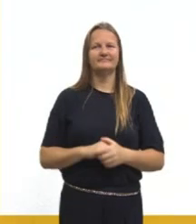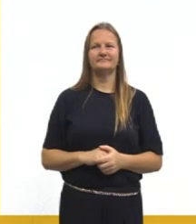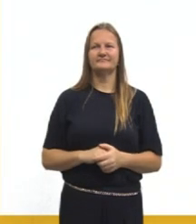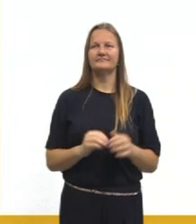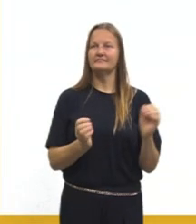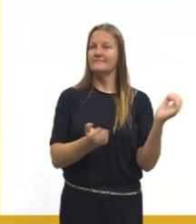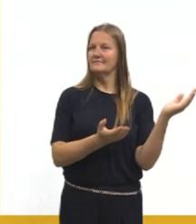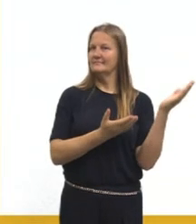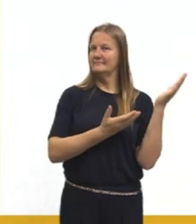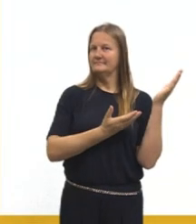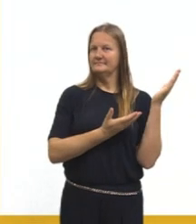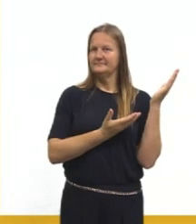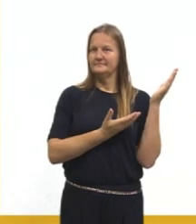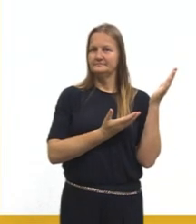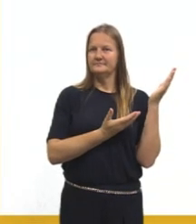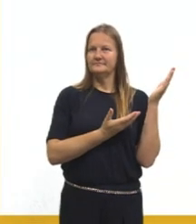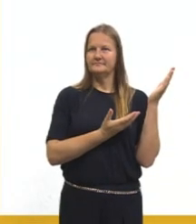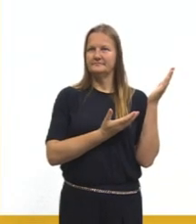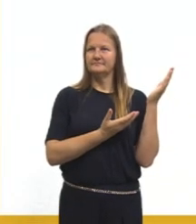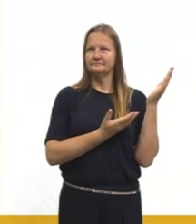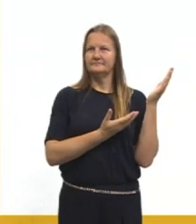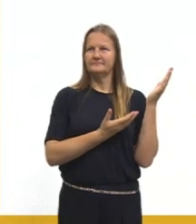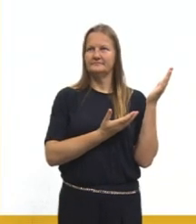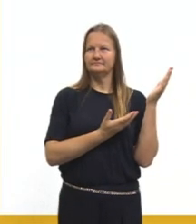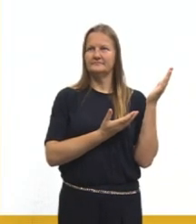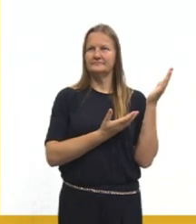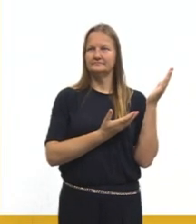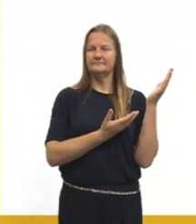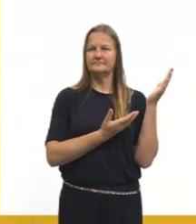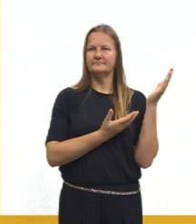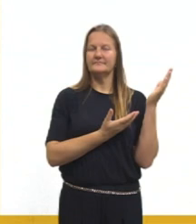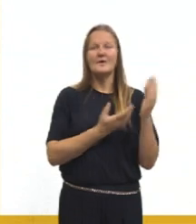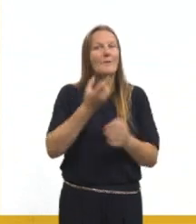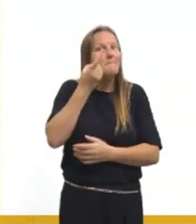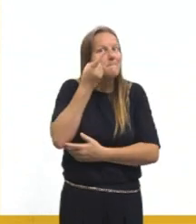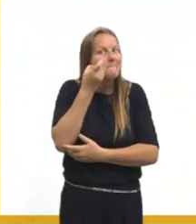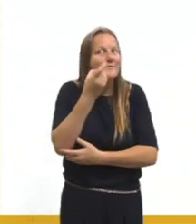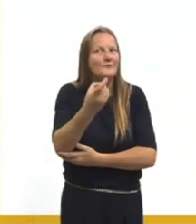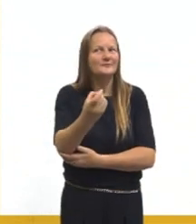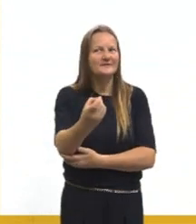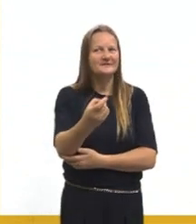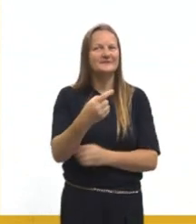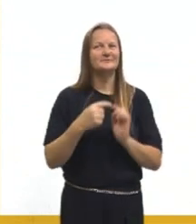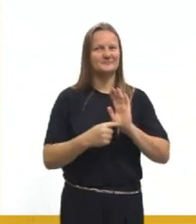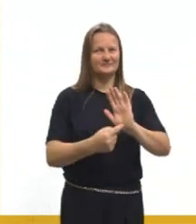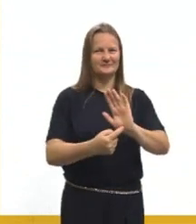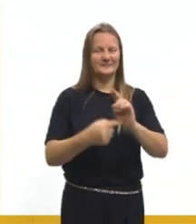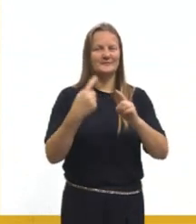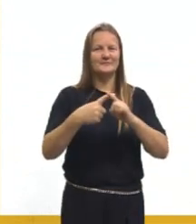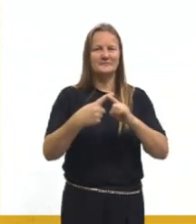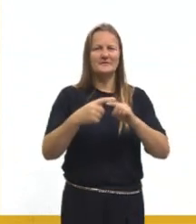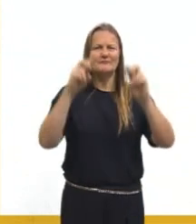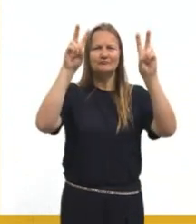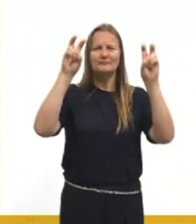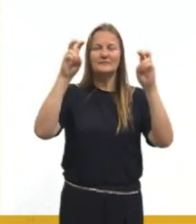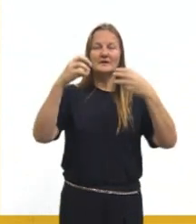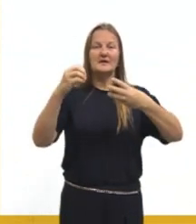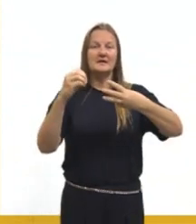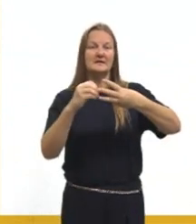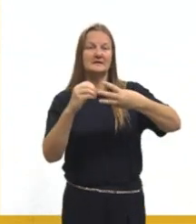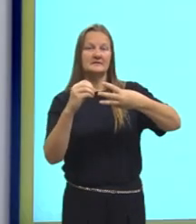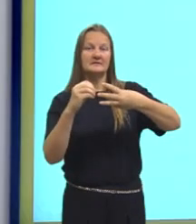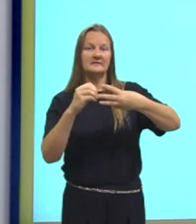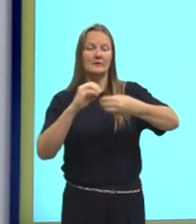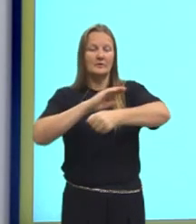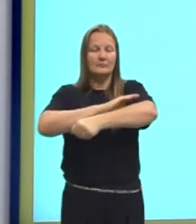essa questão essas questões aqui eu achei interessante trazer porque essas falas das células da epiderme